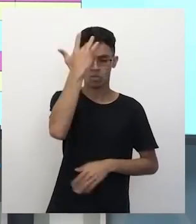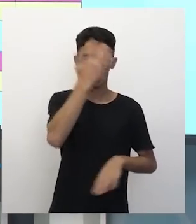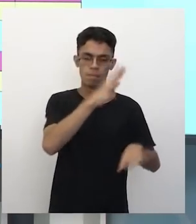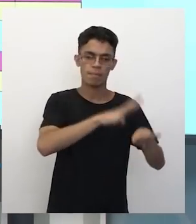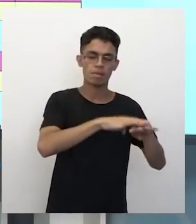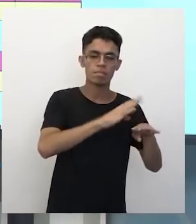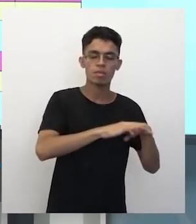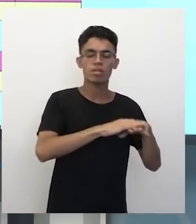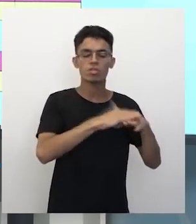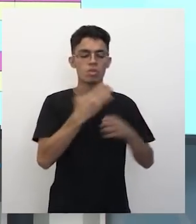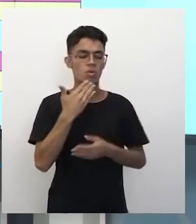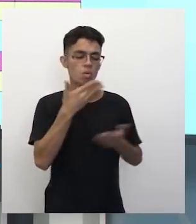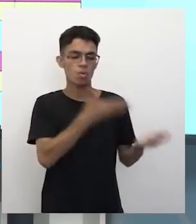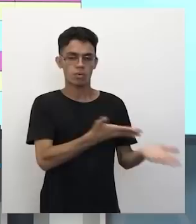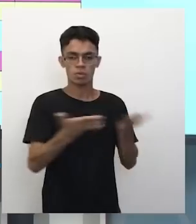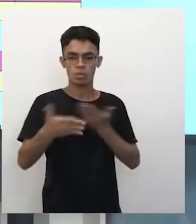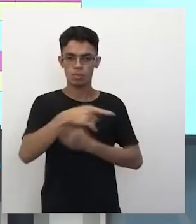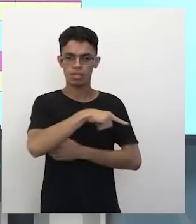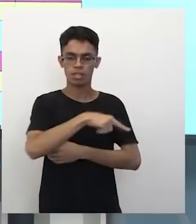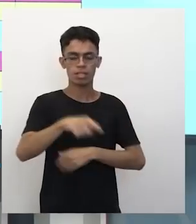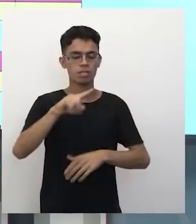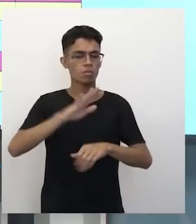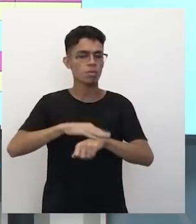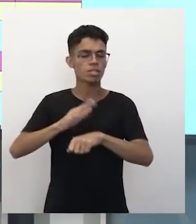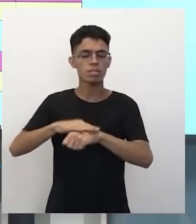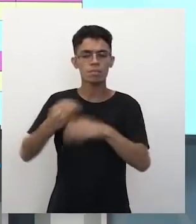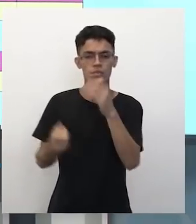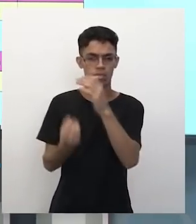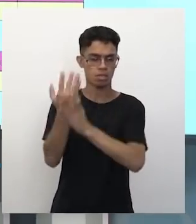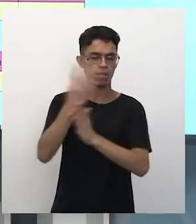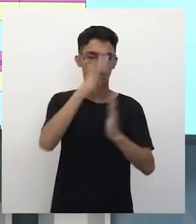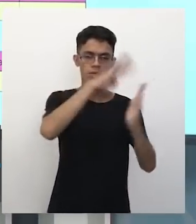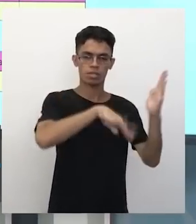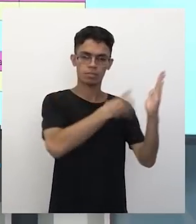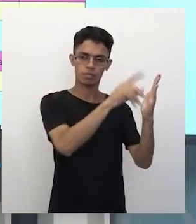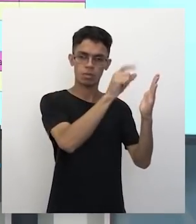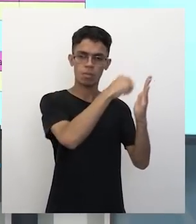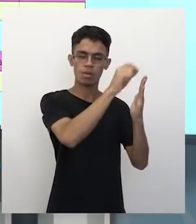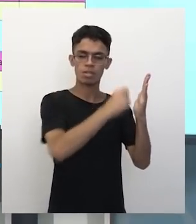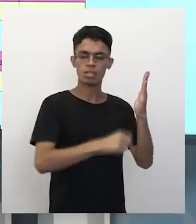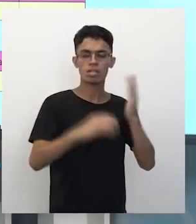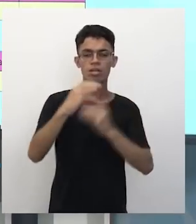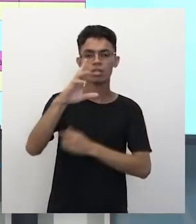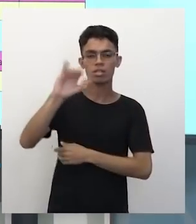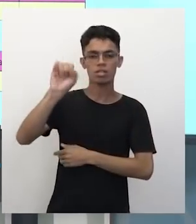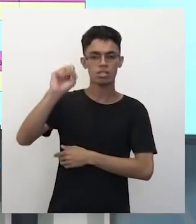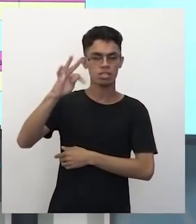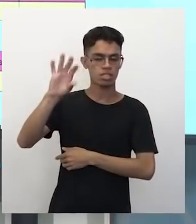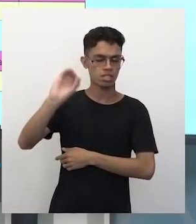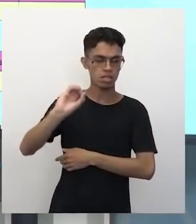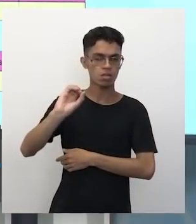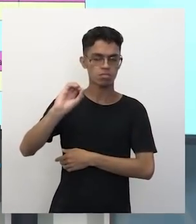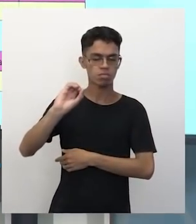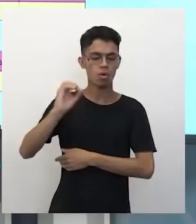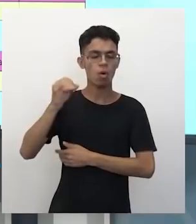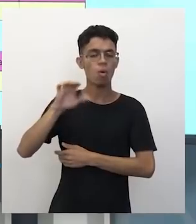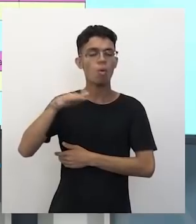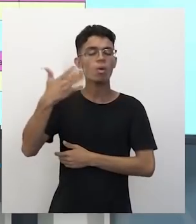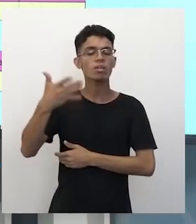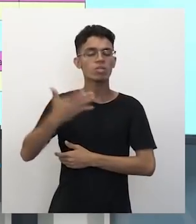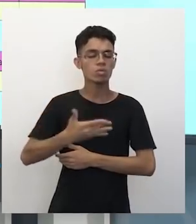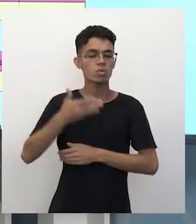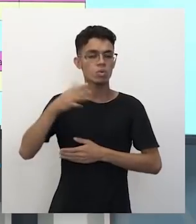E aí, qual que seria o marco, né? Qual seria o primeiro ano de um calendário cristão? O nascimento de Cristo. Então,